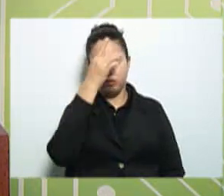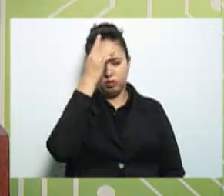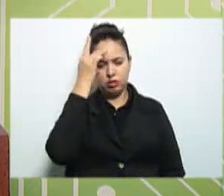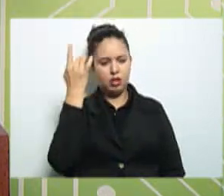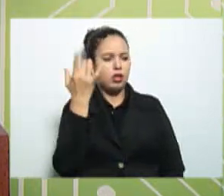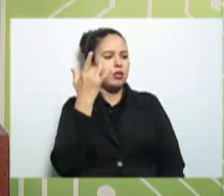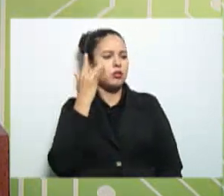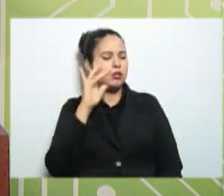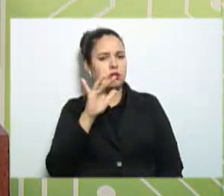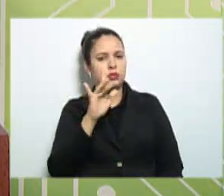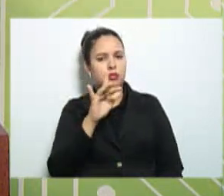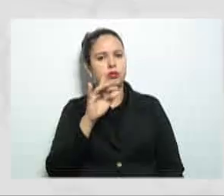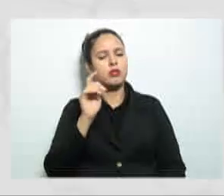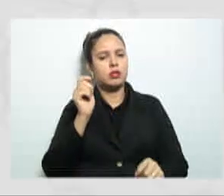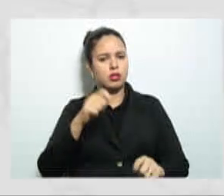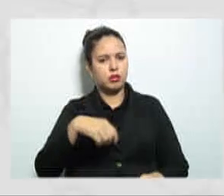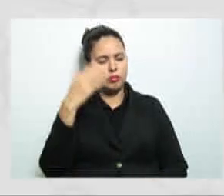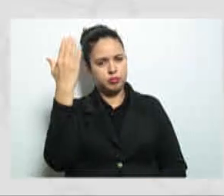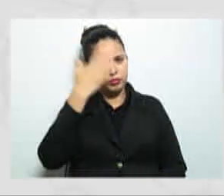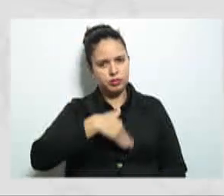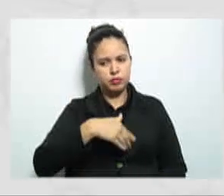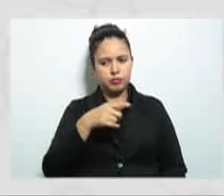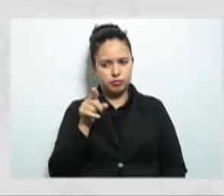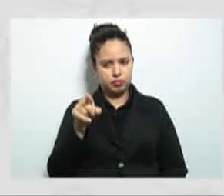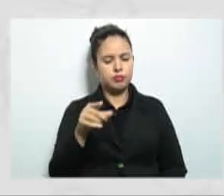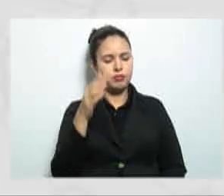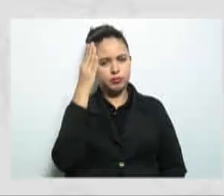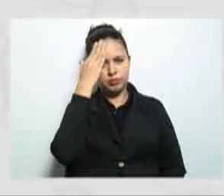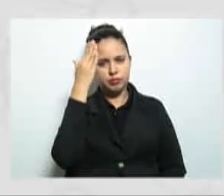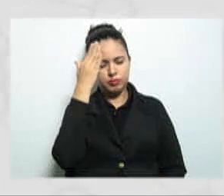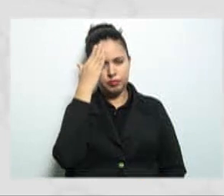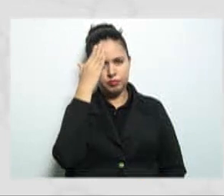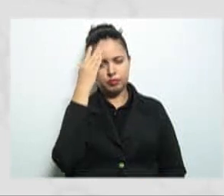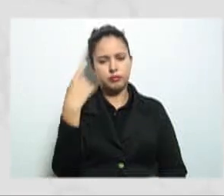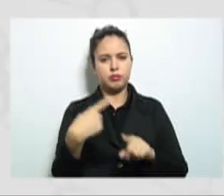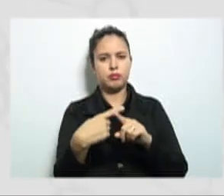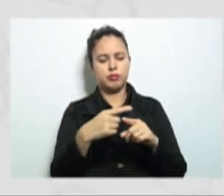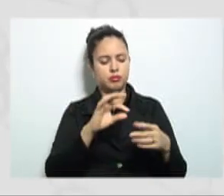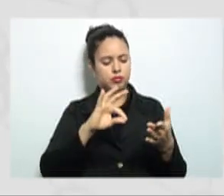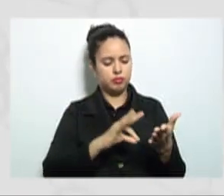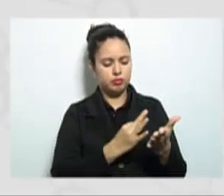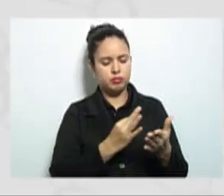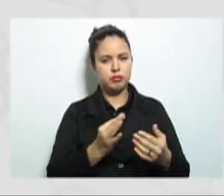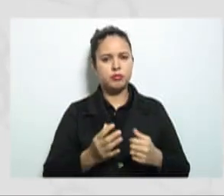assunto. Você consegue provar que a pessoa sabia sim, tanto que ela assinou.